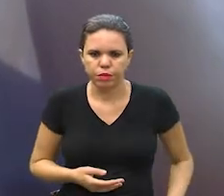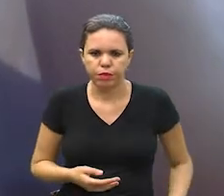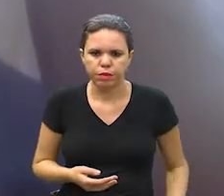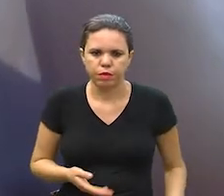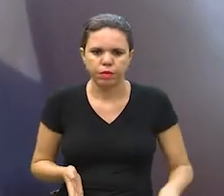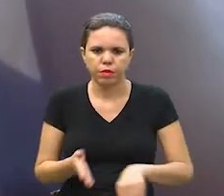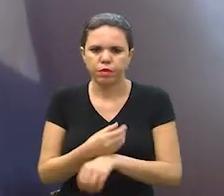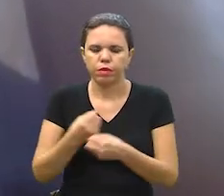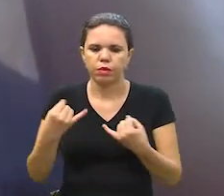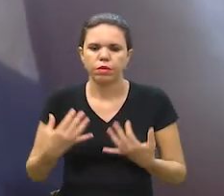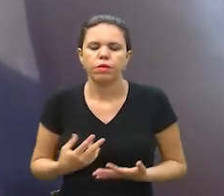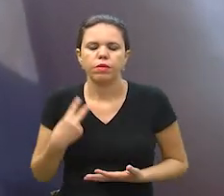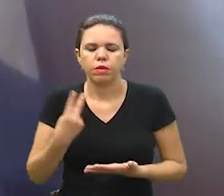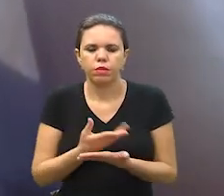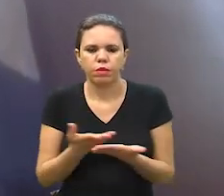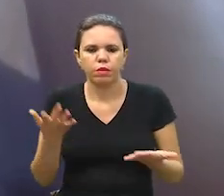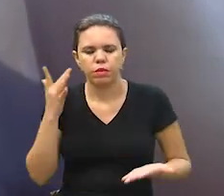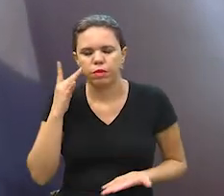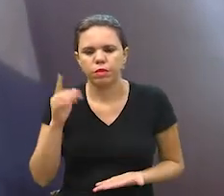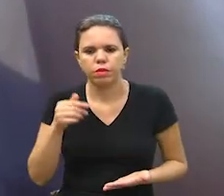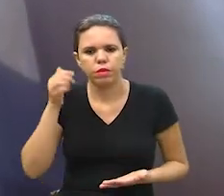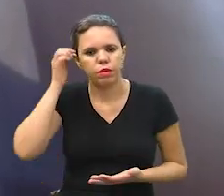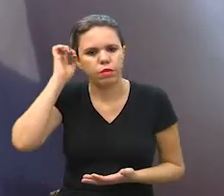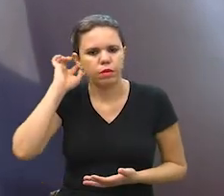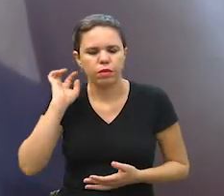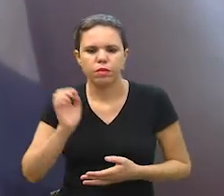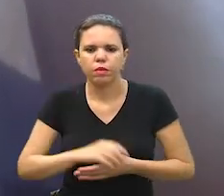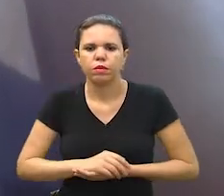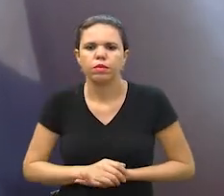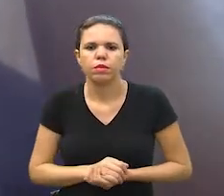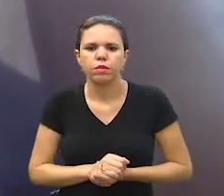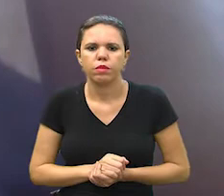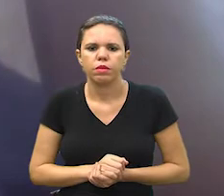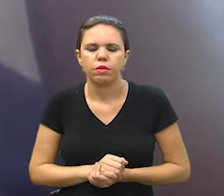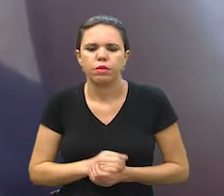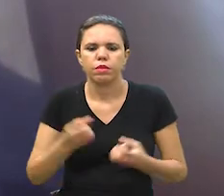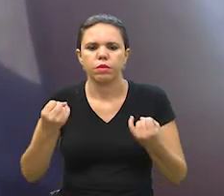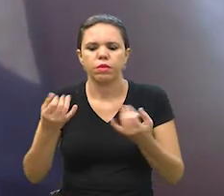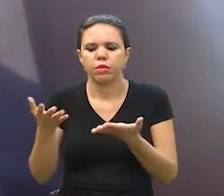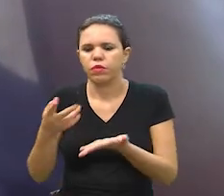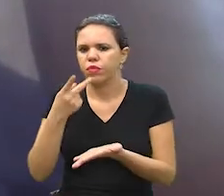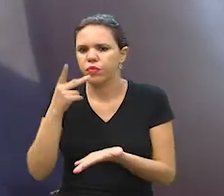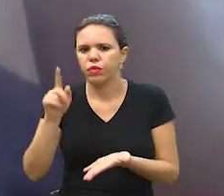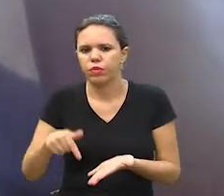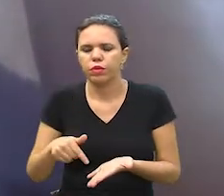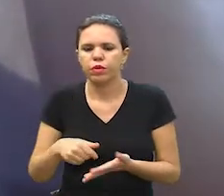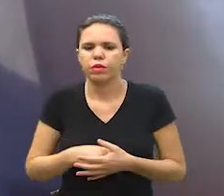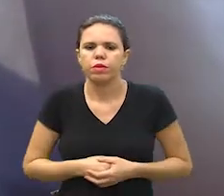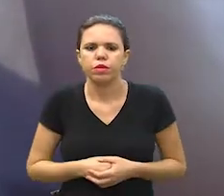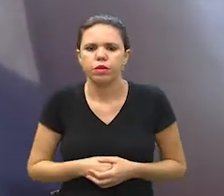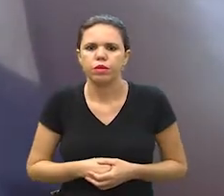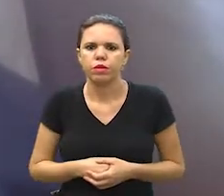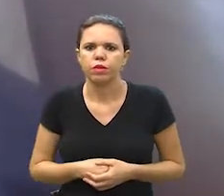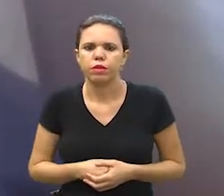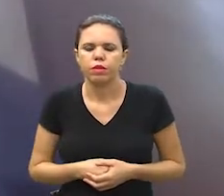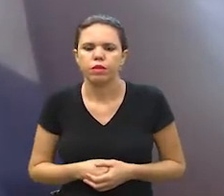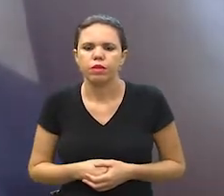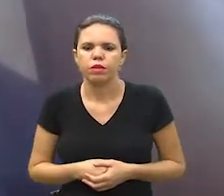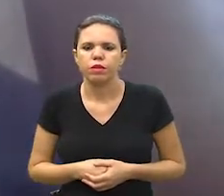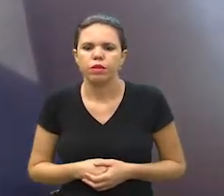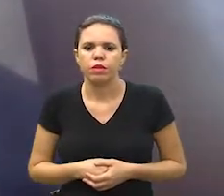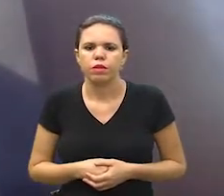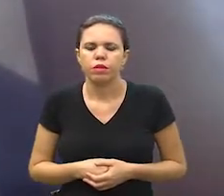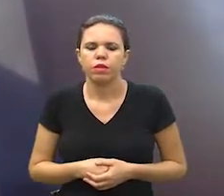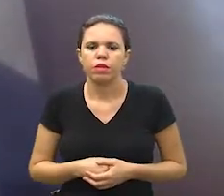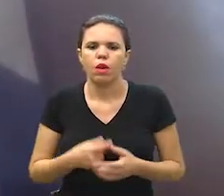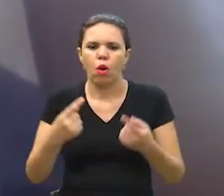que me antecederam, e eu acho que aí a questão é, aquilo que foi dito aqui, é falar